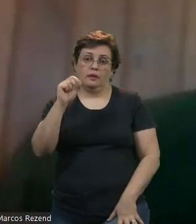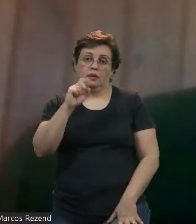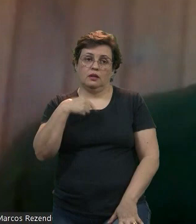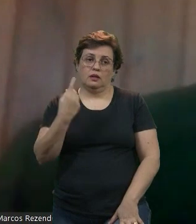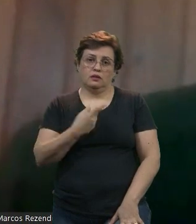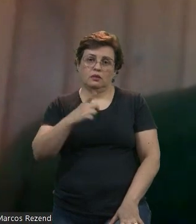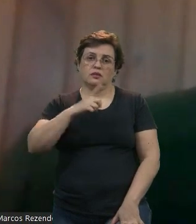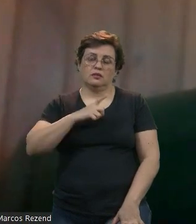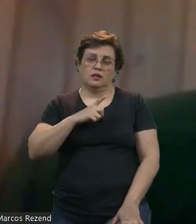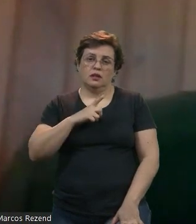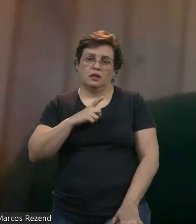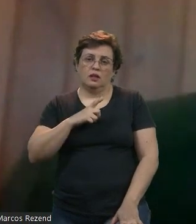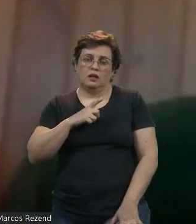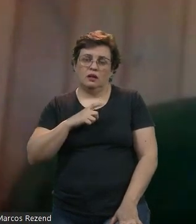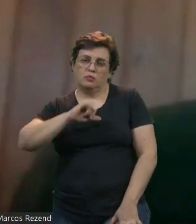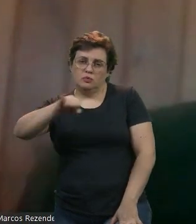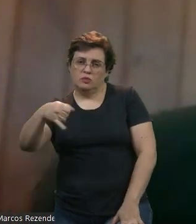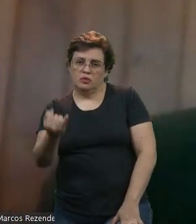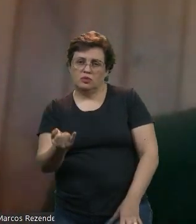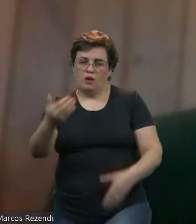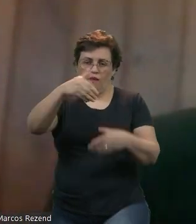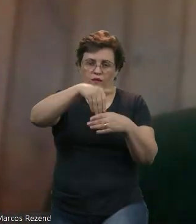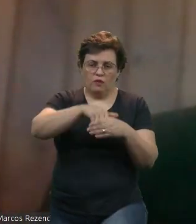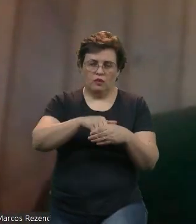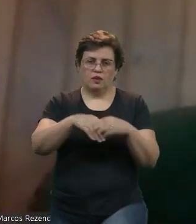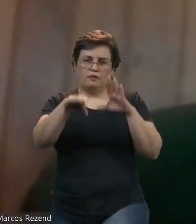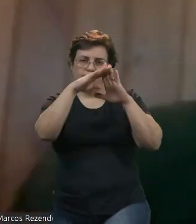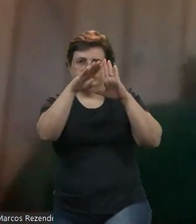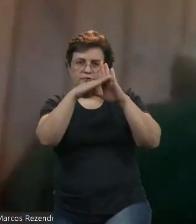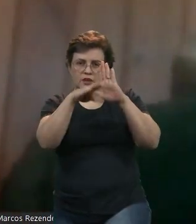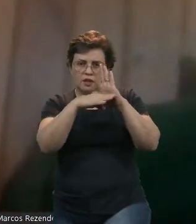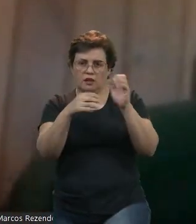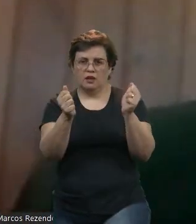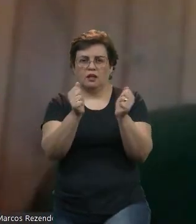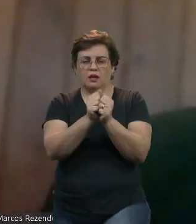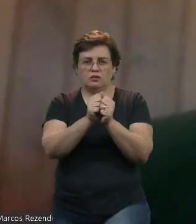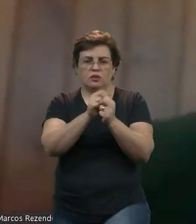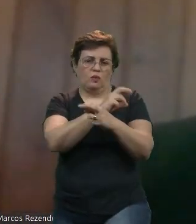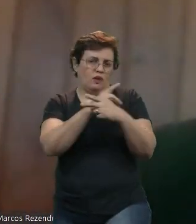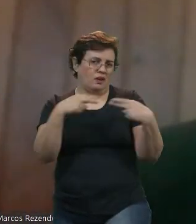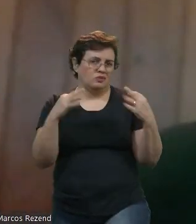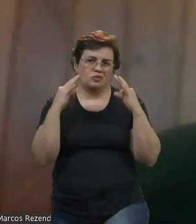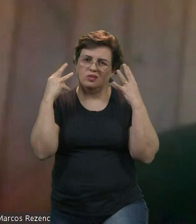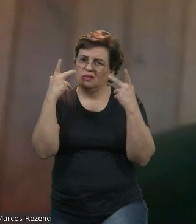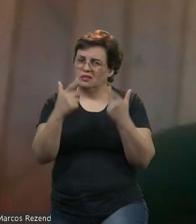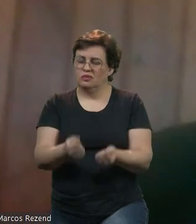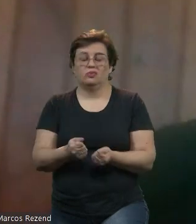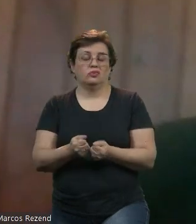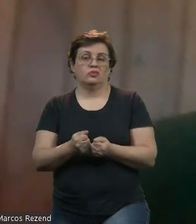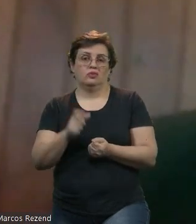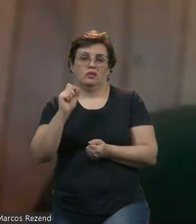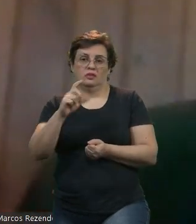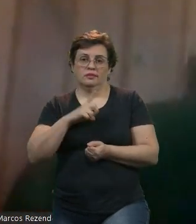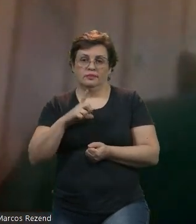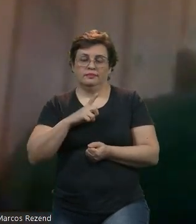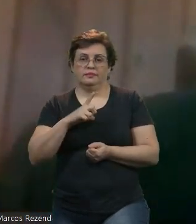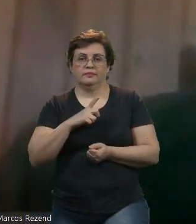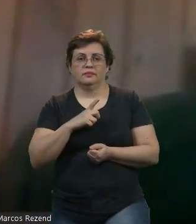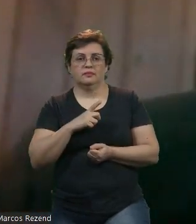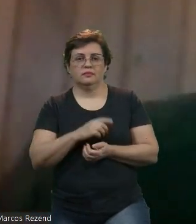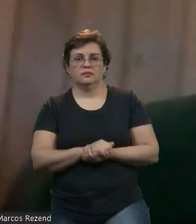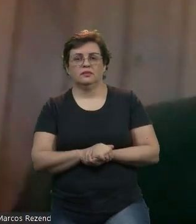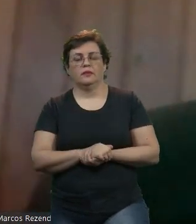votarmos a pauta com os requerimentos, com os votos de pesar, de congratulação, que tenhamos um